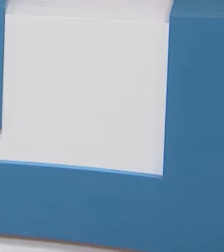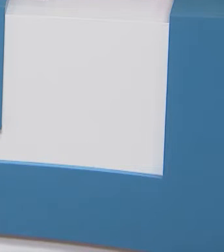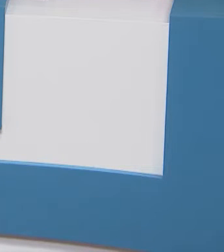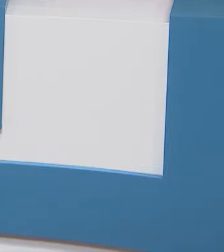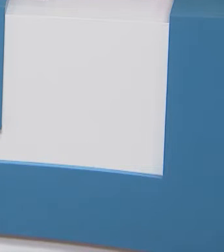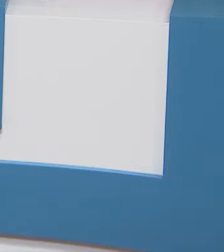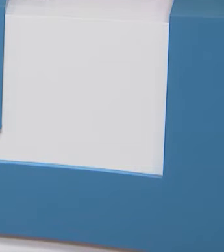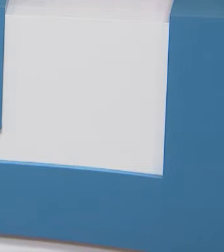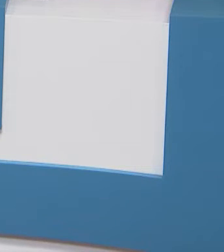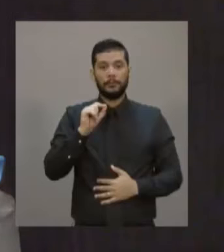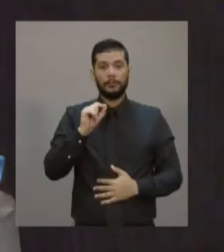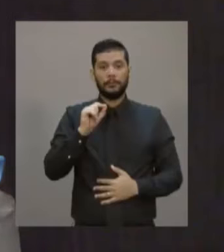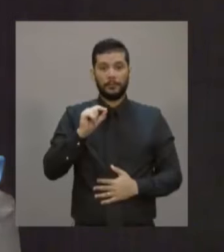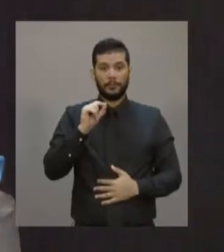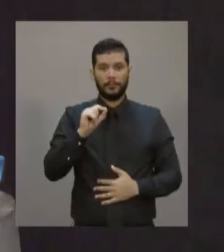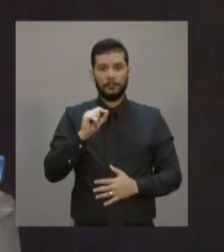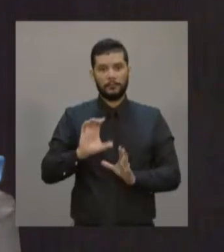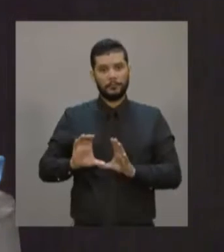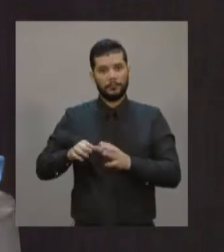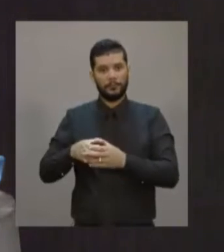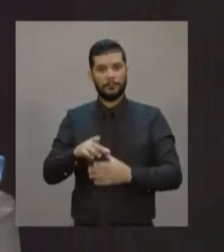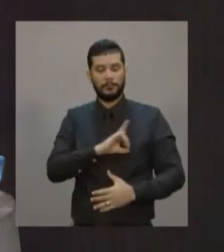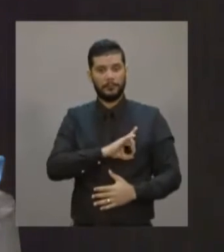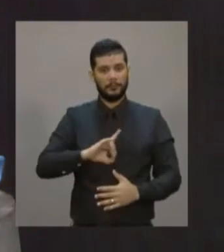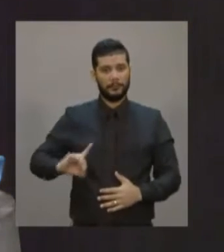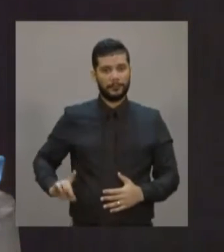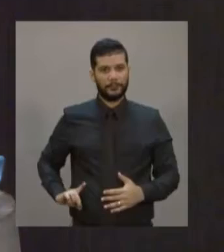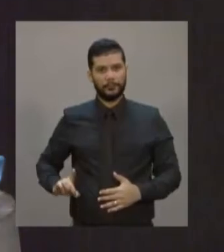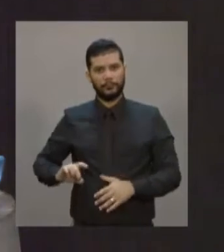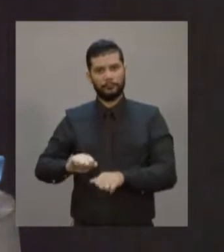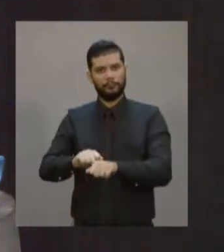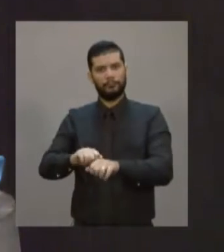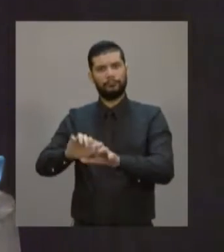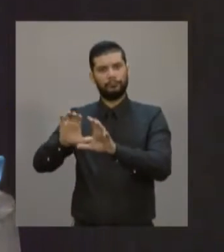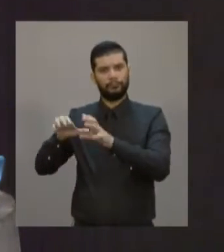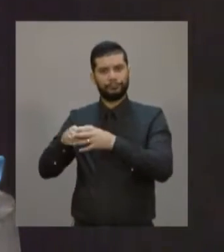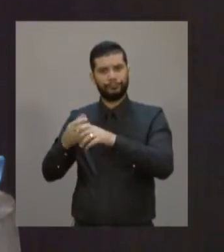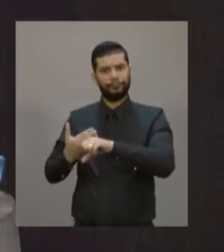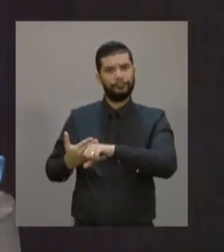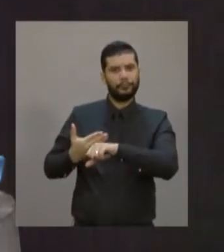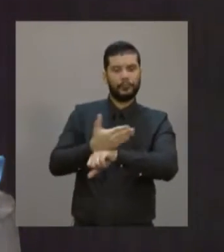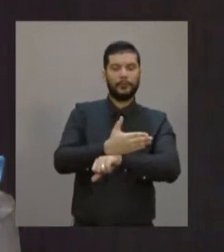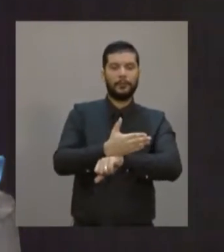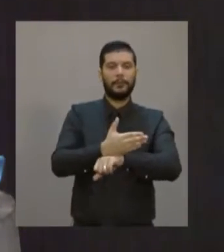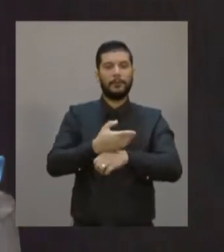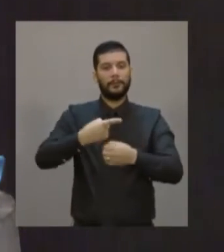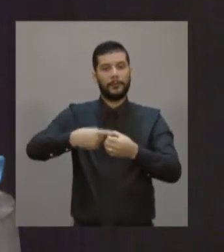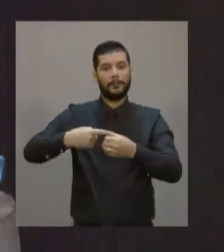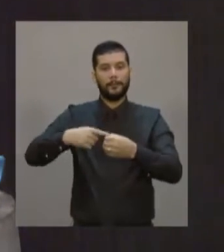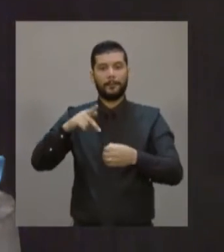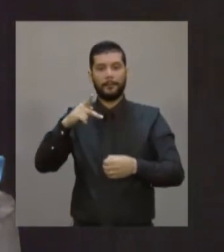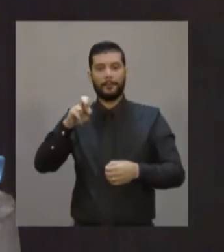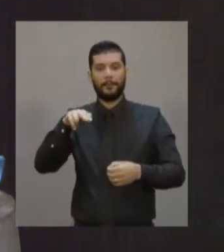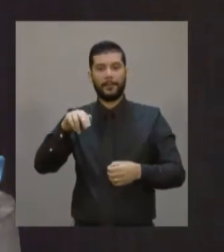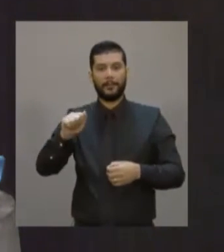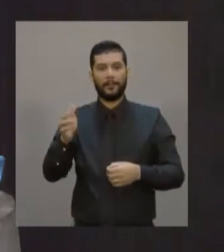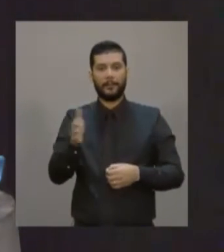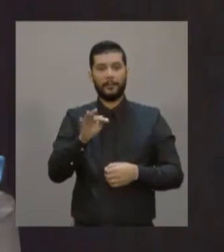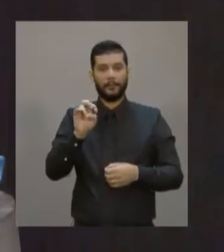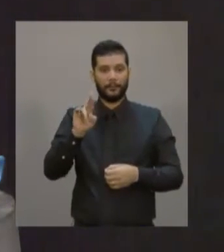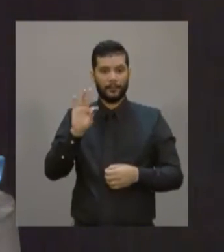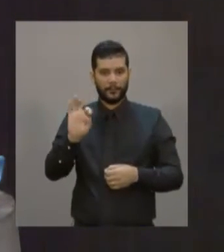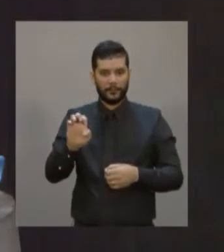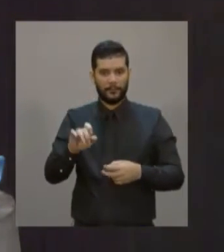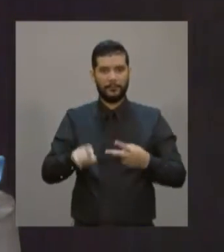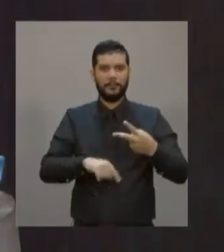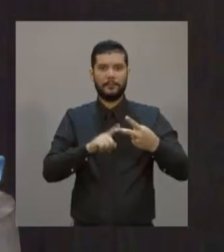dos pronunciamentos. O deputado Guilherme Landim, do PDT, fez um balanço das ações do mandato neste primeiro